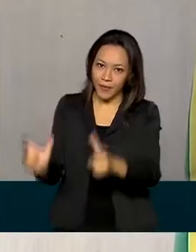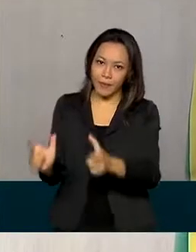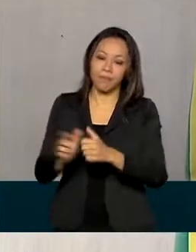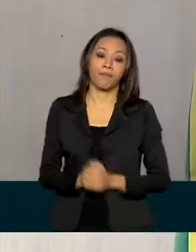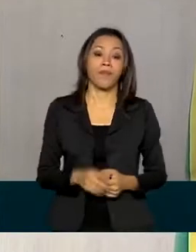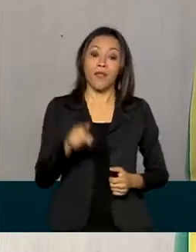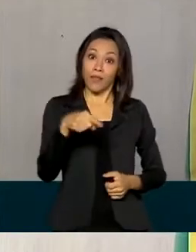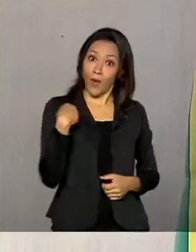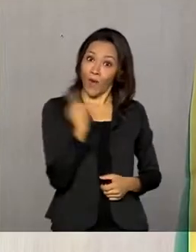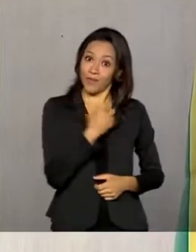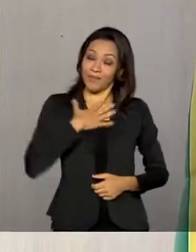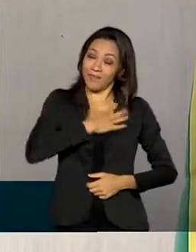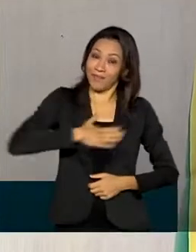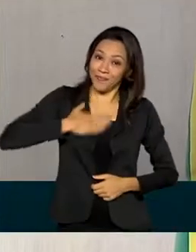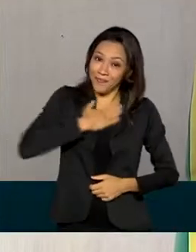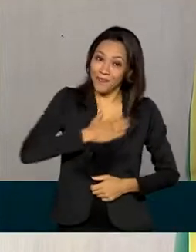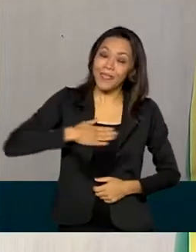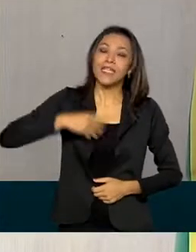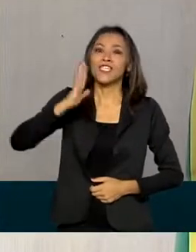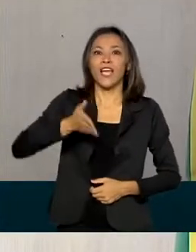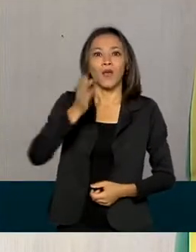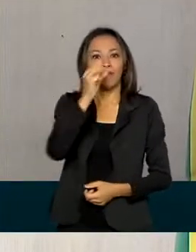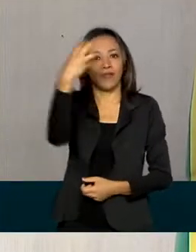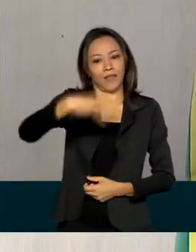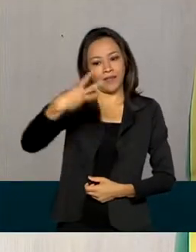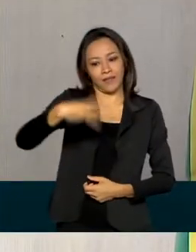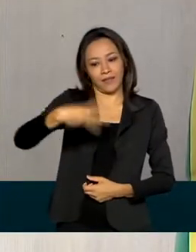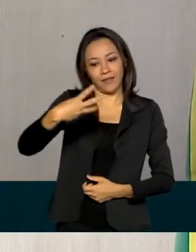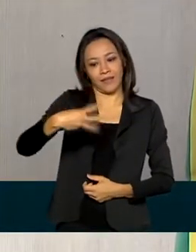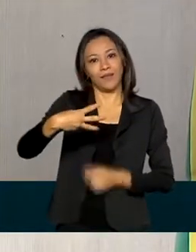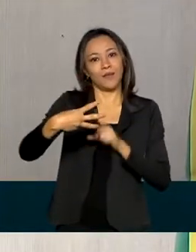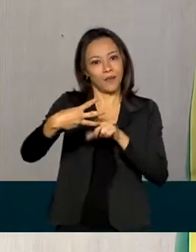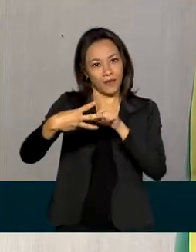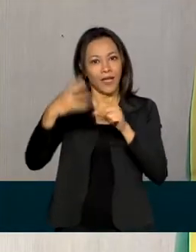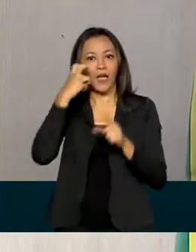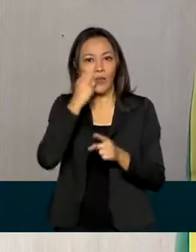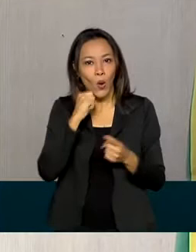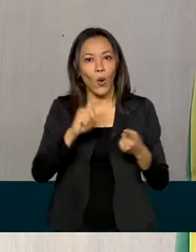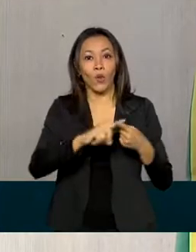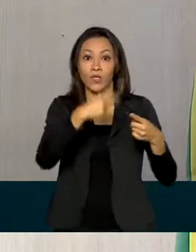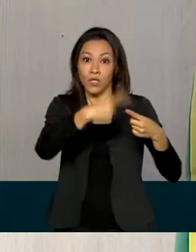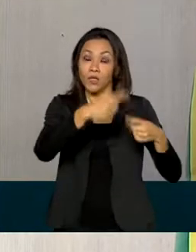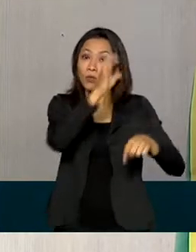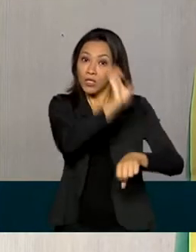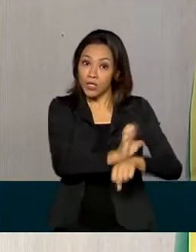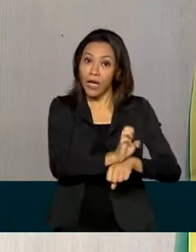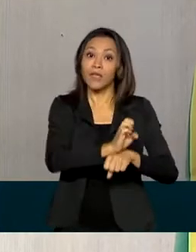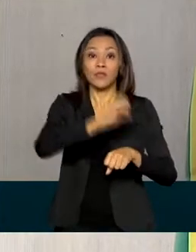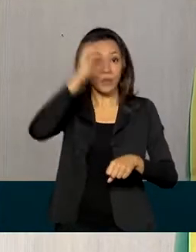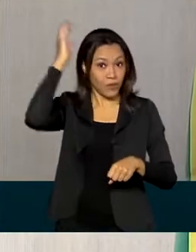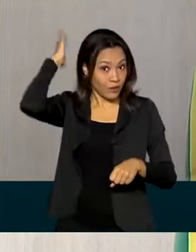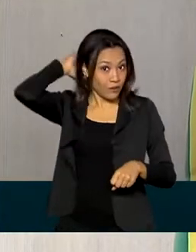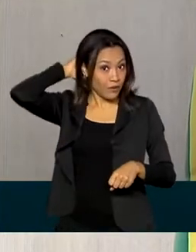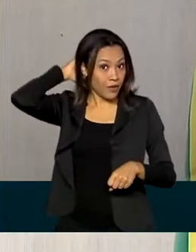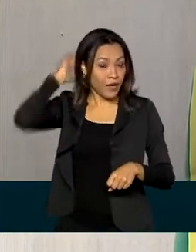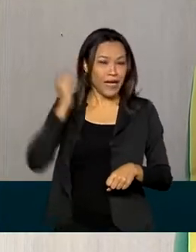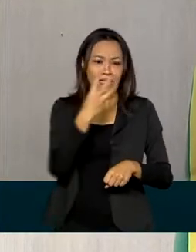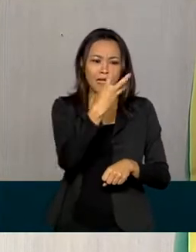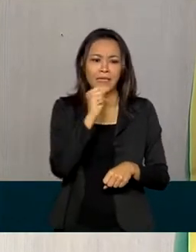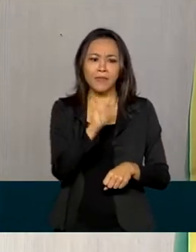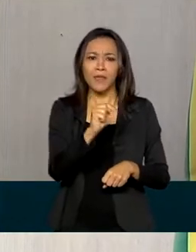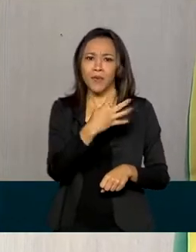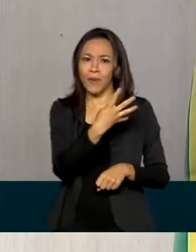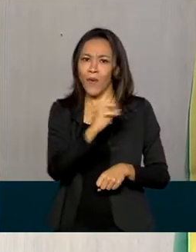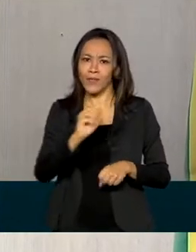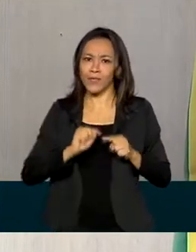para o Ministério do Meio Ambiente já ter o terceiro parque dentro do programa Adote um Parque, São João da Ponta, no estado do Pará, um parque de 3.400 hectares,